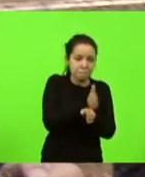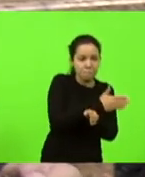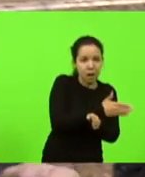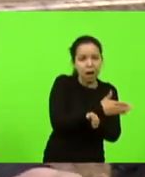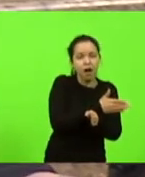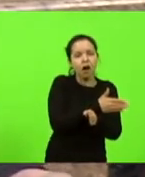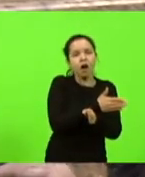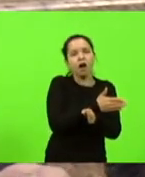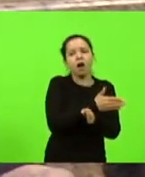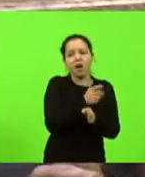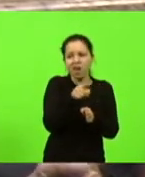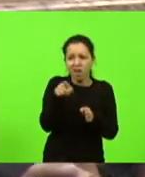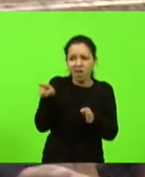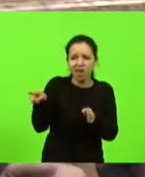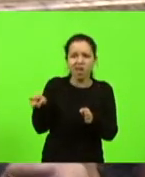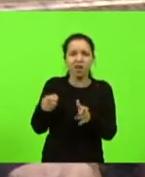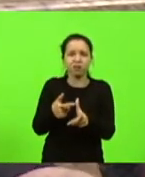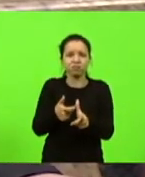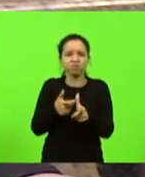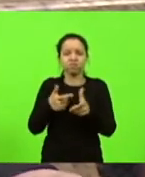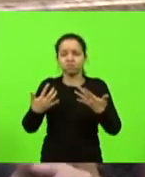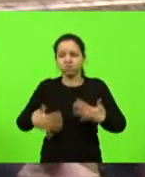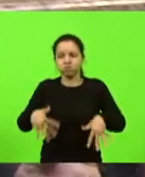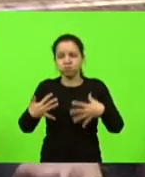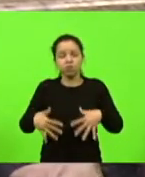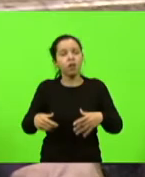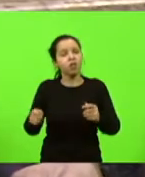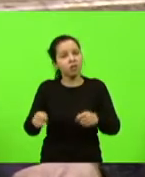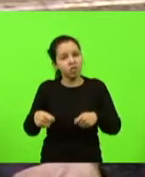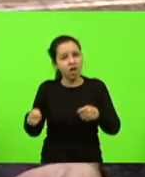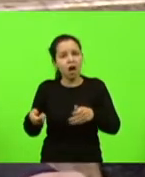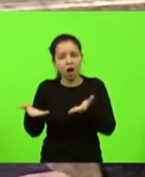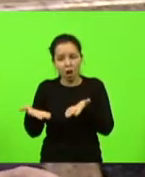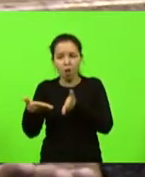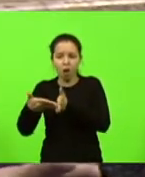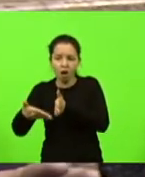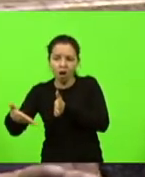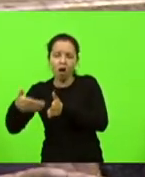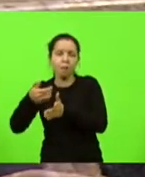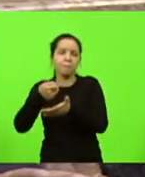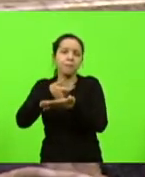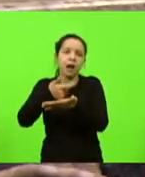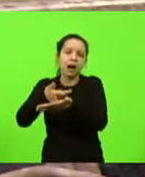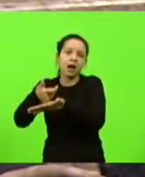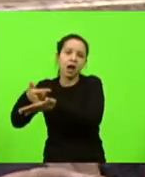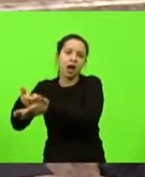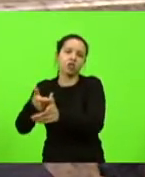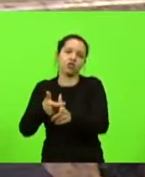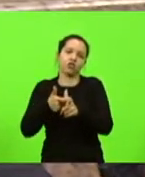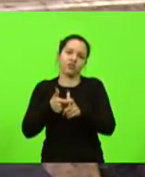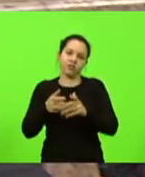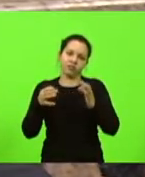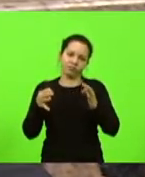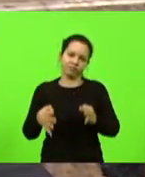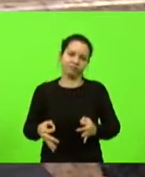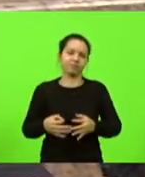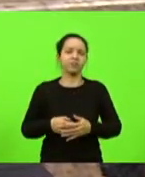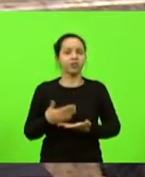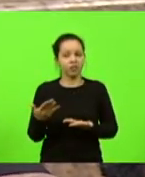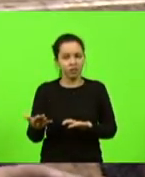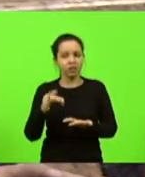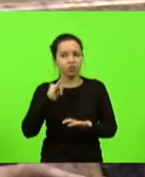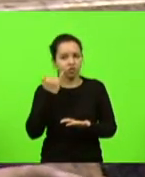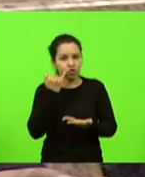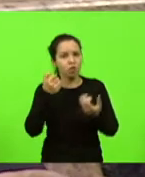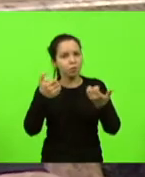passando dificuldade ainda consiga, daqui para frente ainda, quitar os seus débitos. E é como foi bem explicado pelo deputado Jessé,